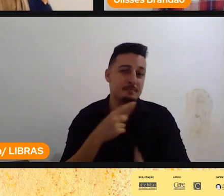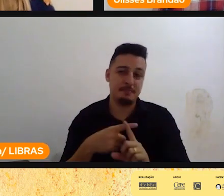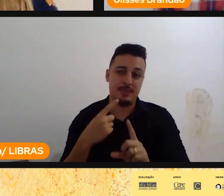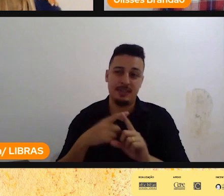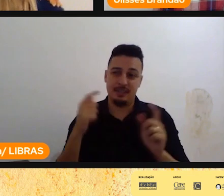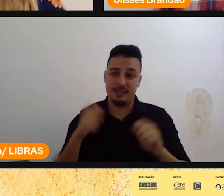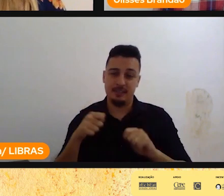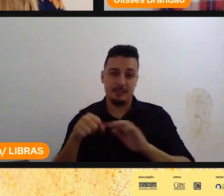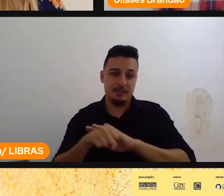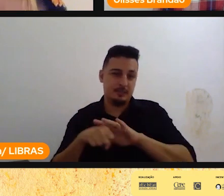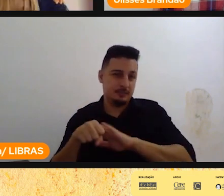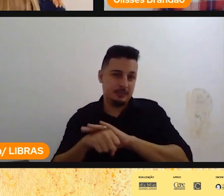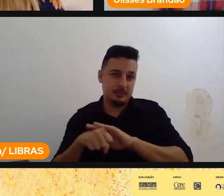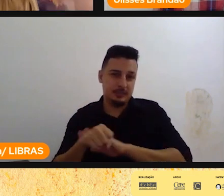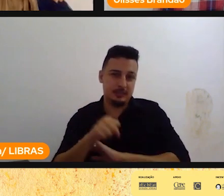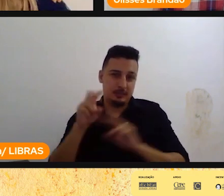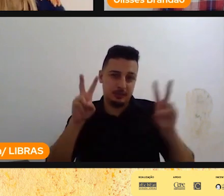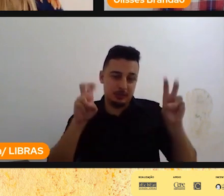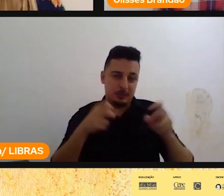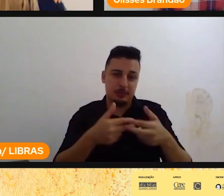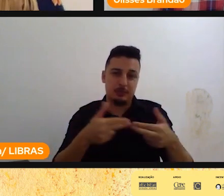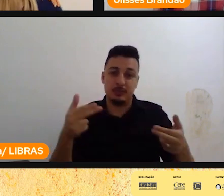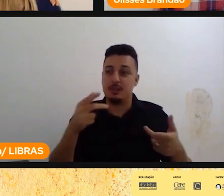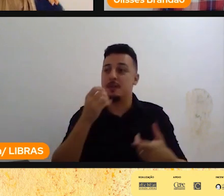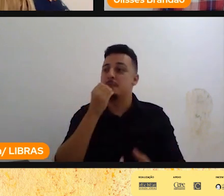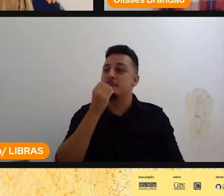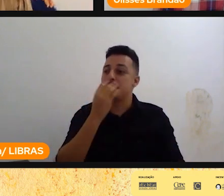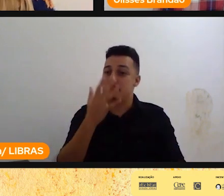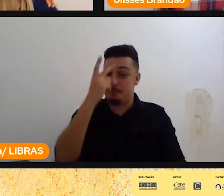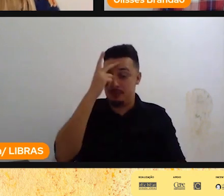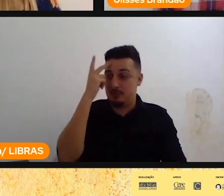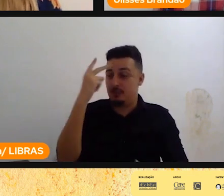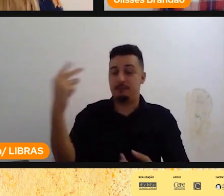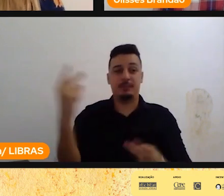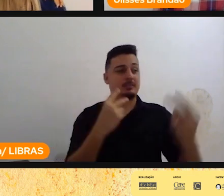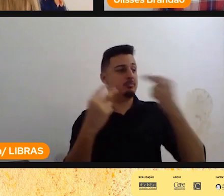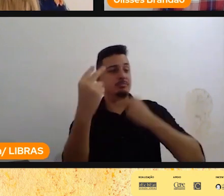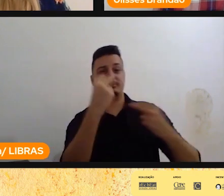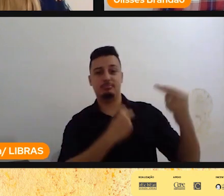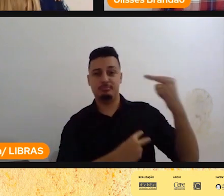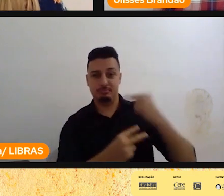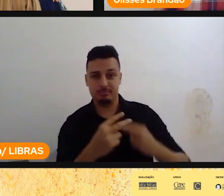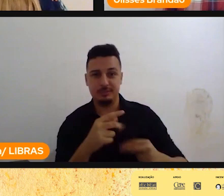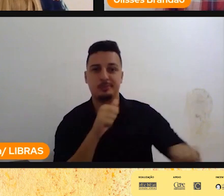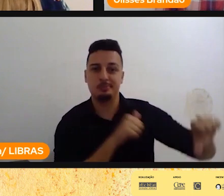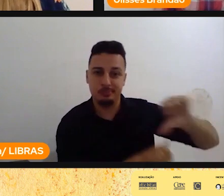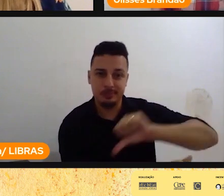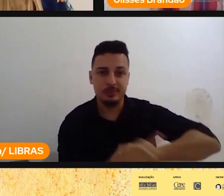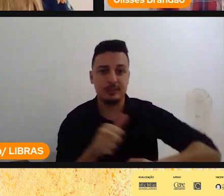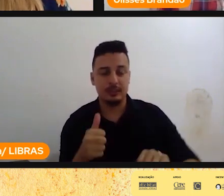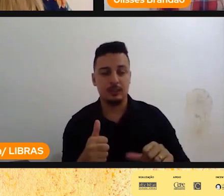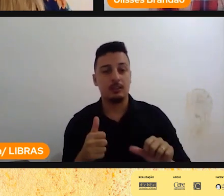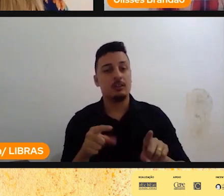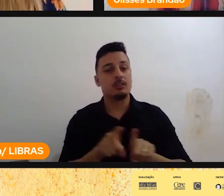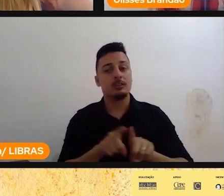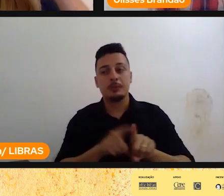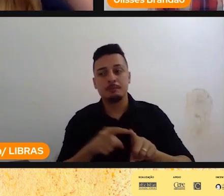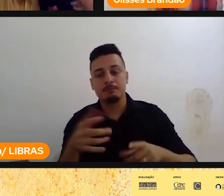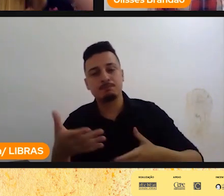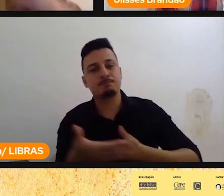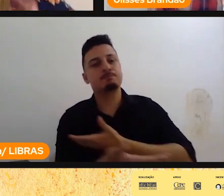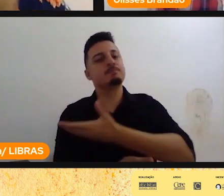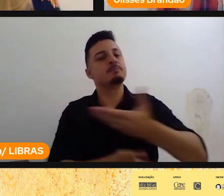disso e que isso reverbere, que as pessoas entendam que são tempos diferentes, né? E para viabilizar também,